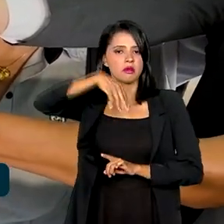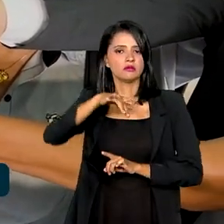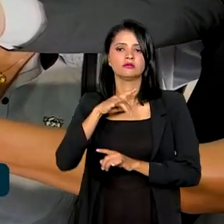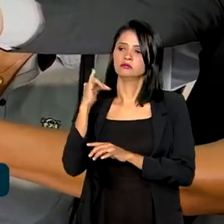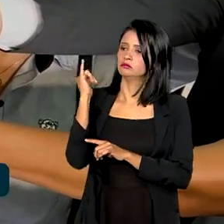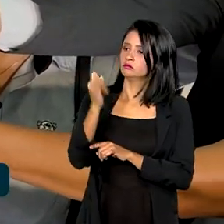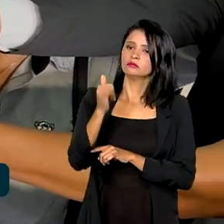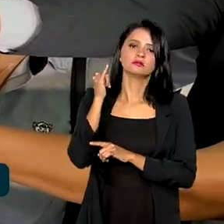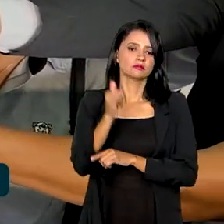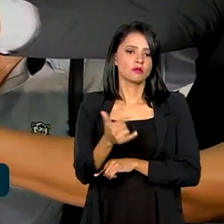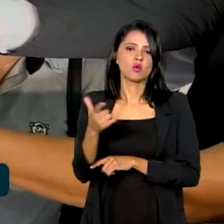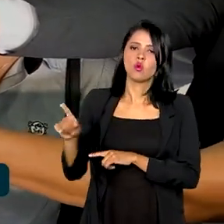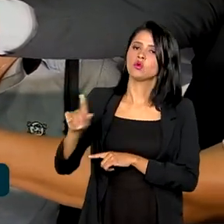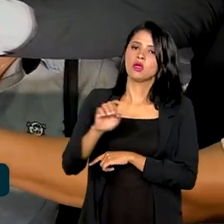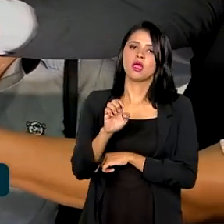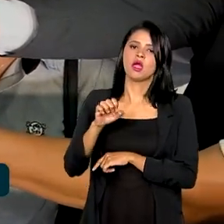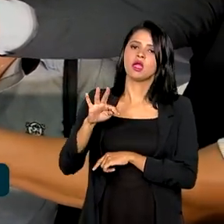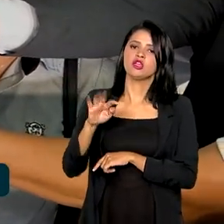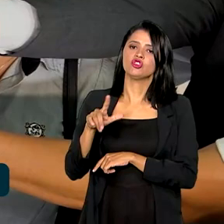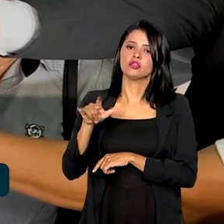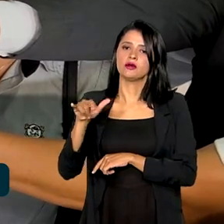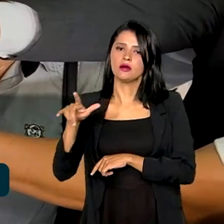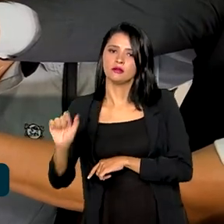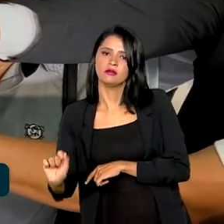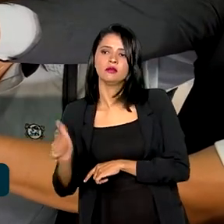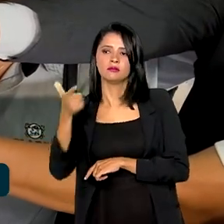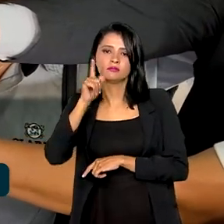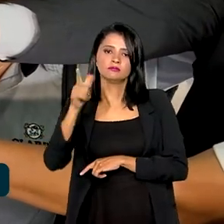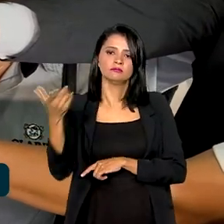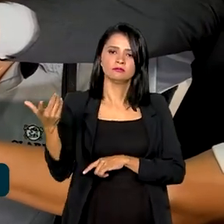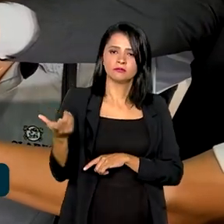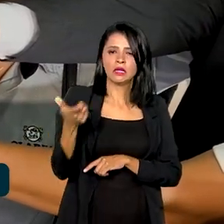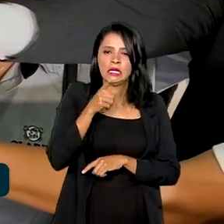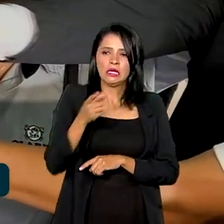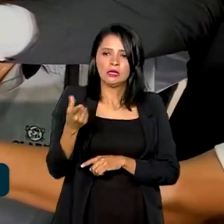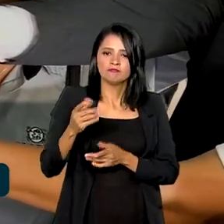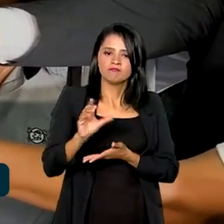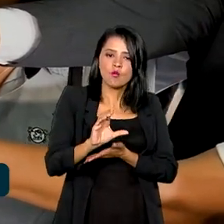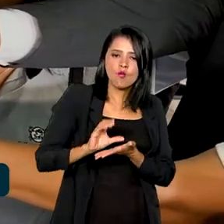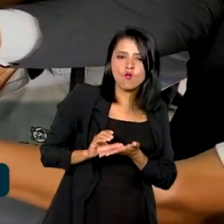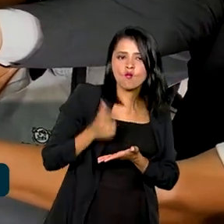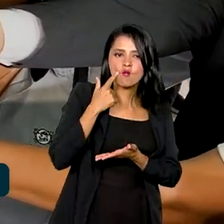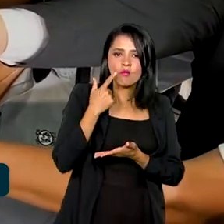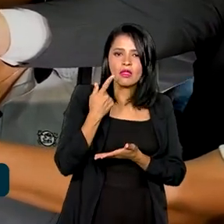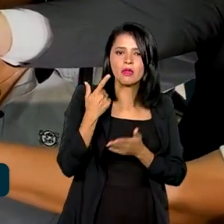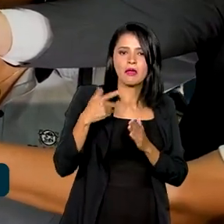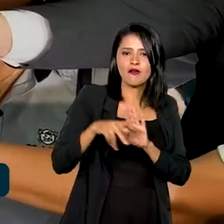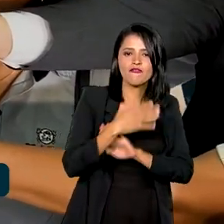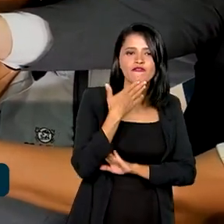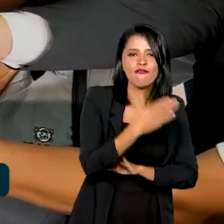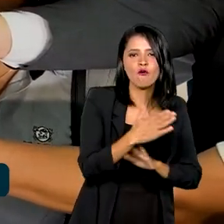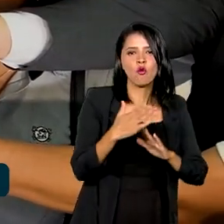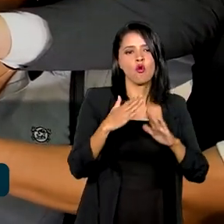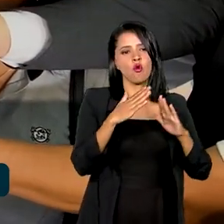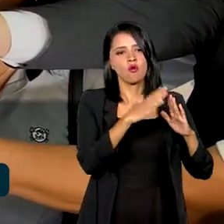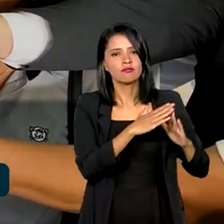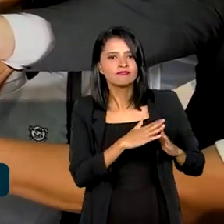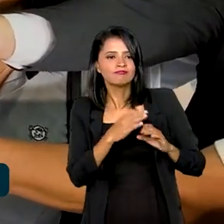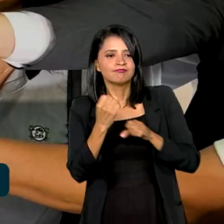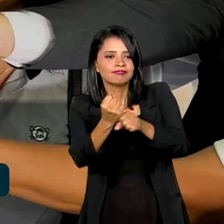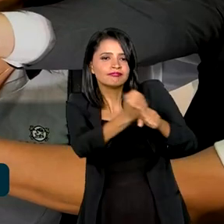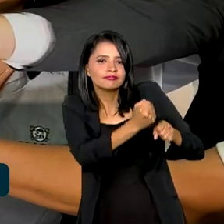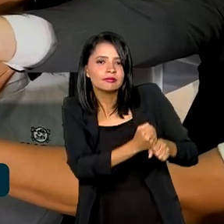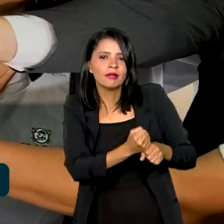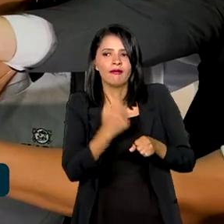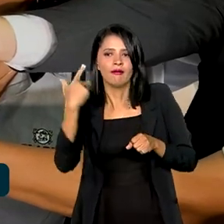Casa Minha Vida Entidades. São aquelas entidades que lutam pela moradia, que fazem essa, vamos dizer assim, a partir, até